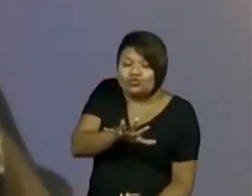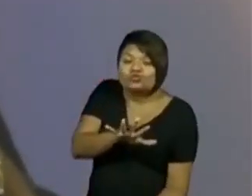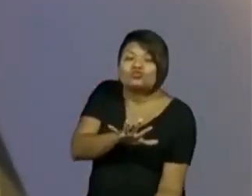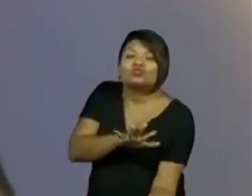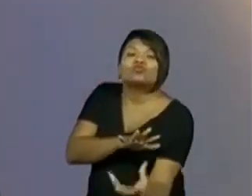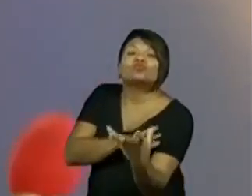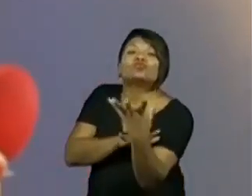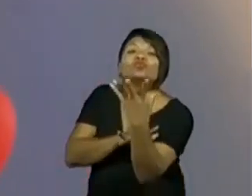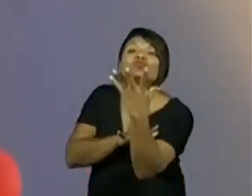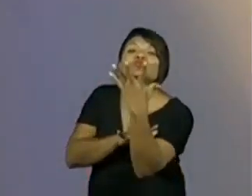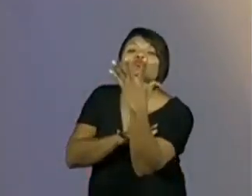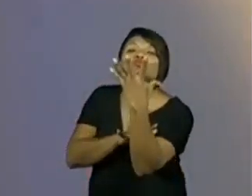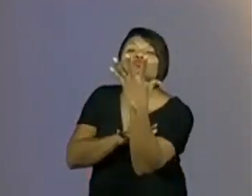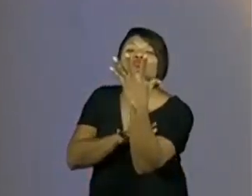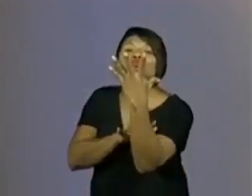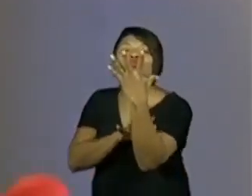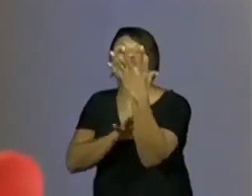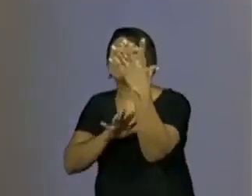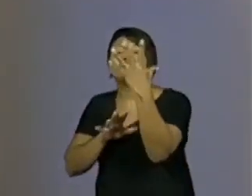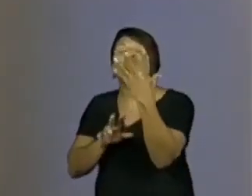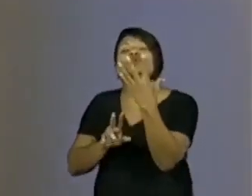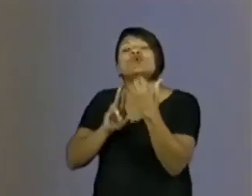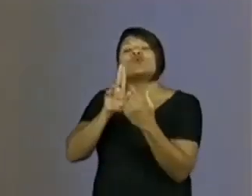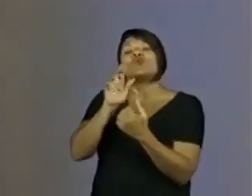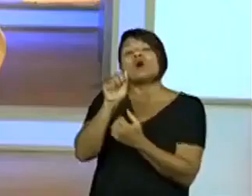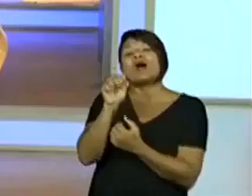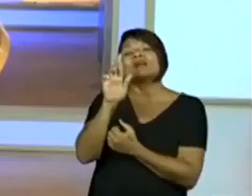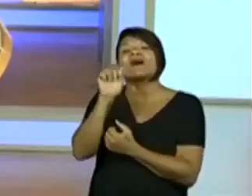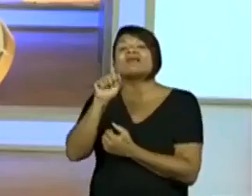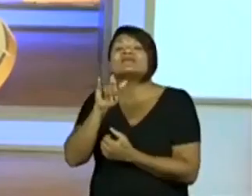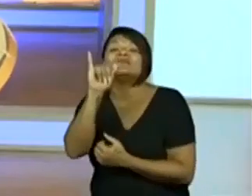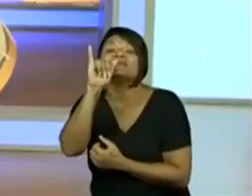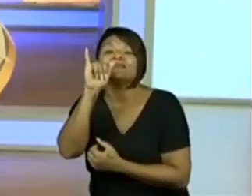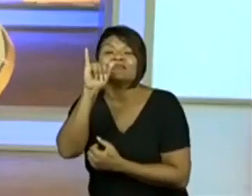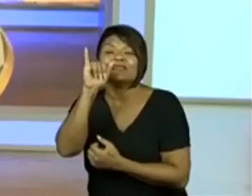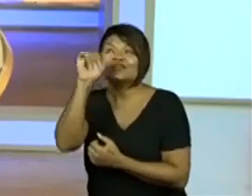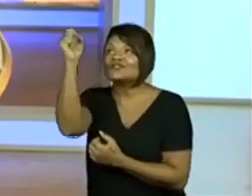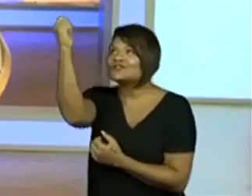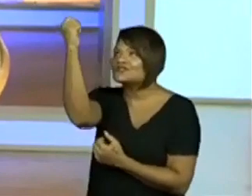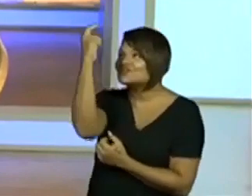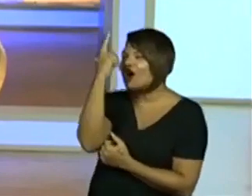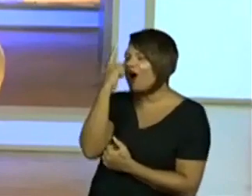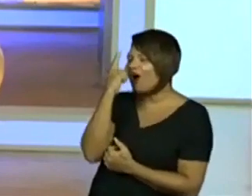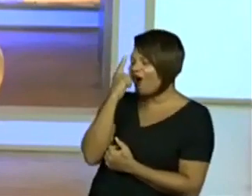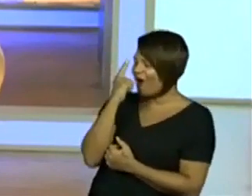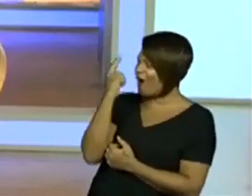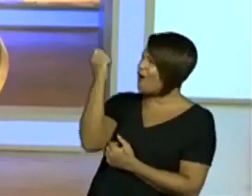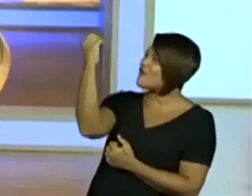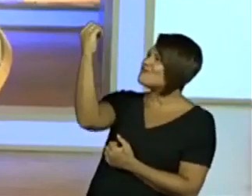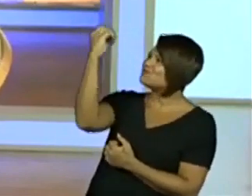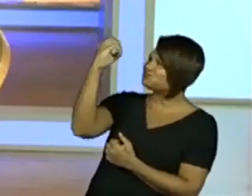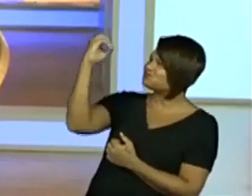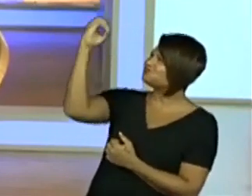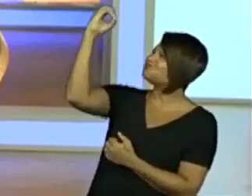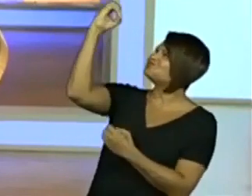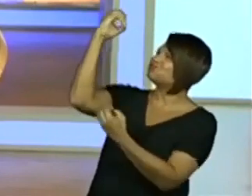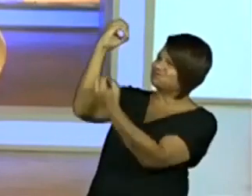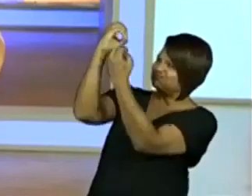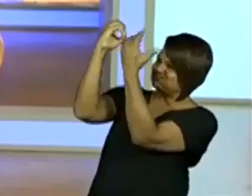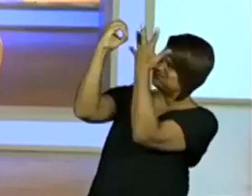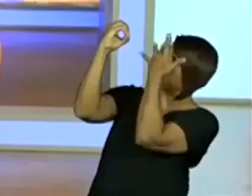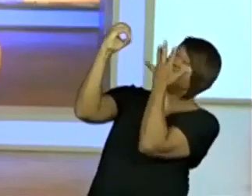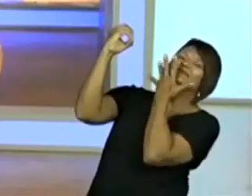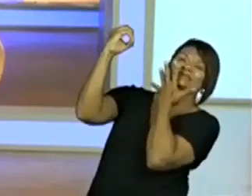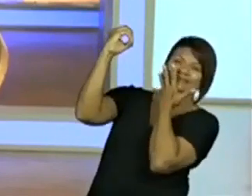nascer Quaraí, o grande sol, que brilhou pleno, brilhante. E